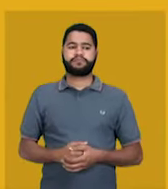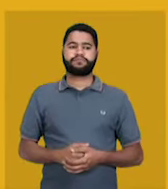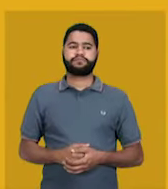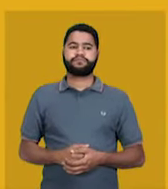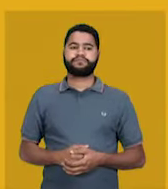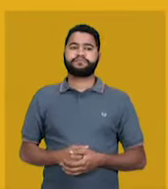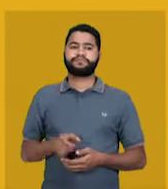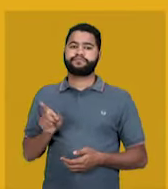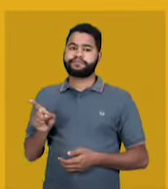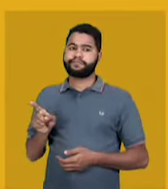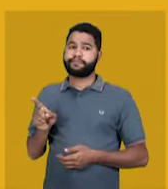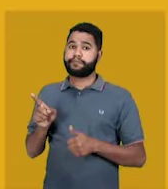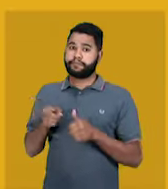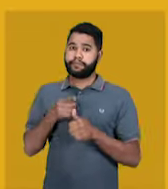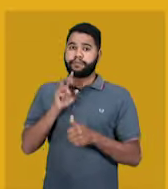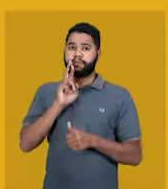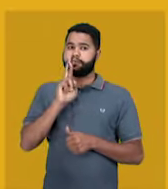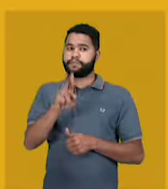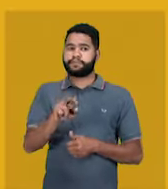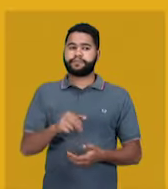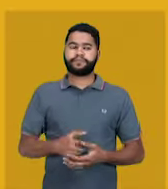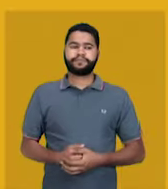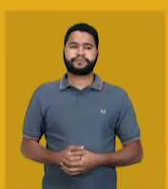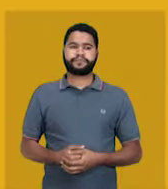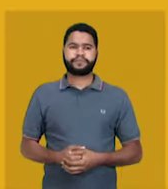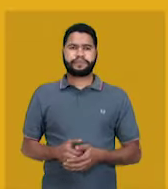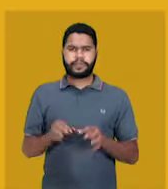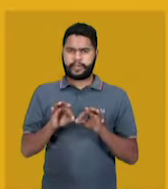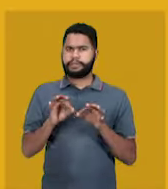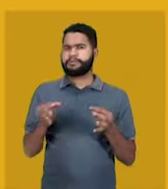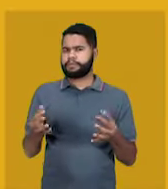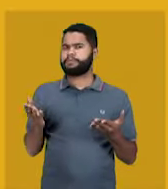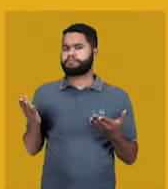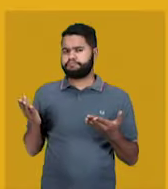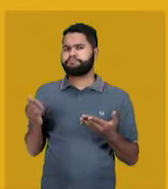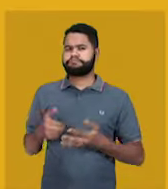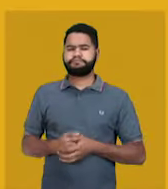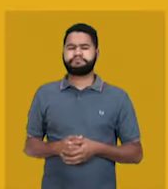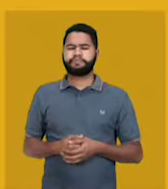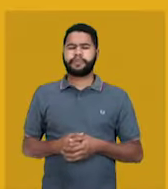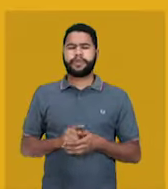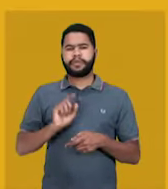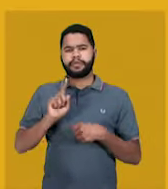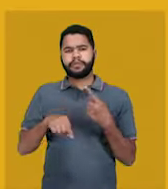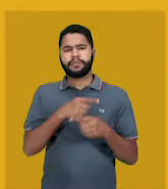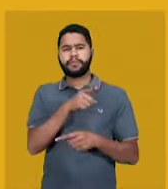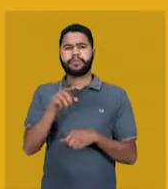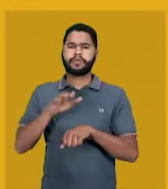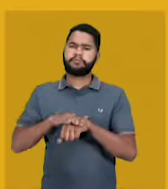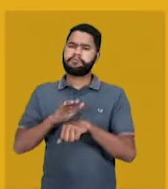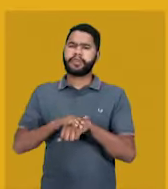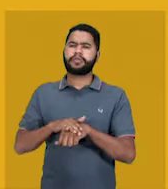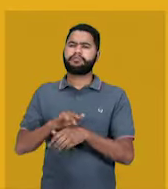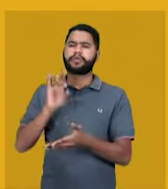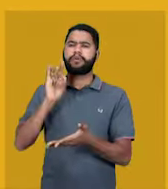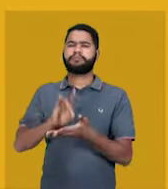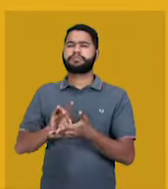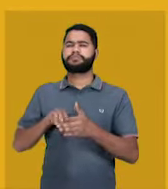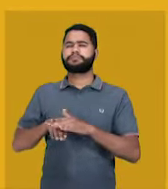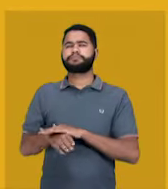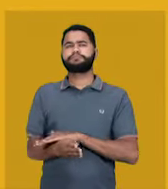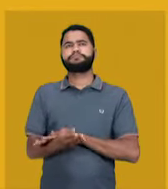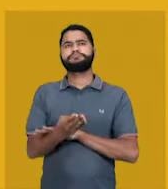Primeira respondida. Muito simples. Daqui a pouco você vai fazer na forma automática, você pode fazer o